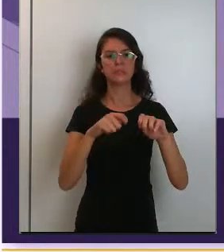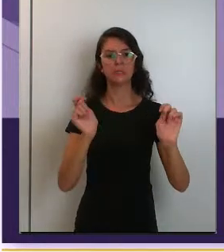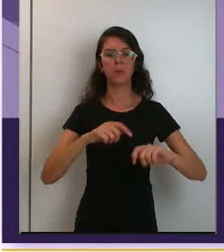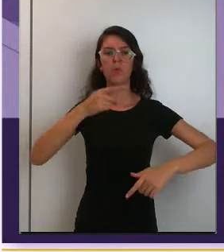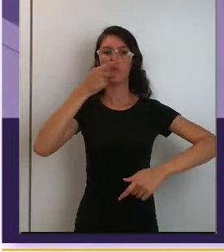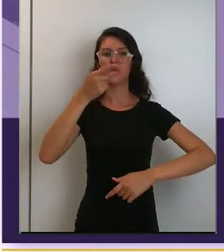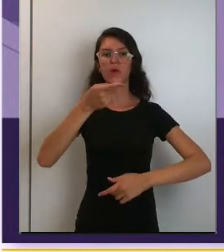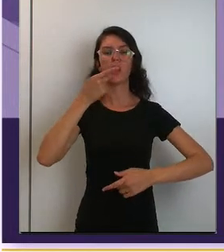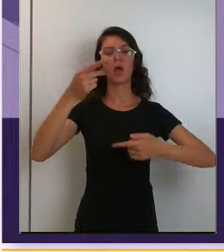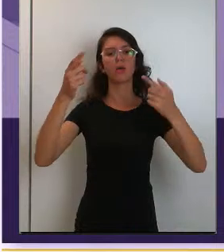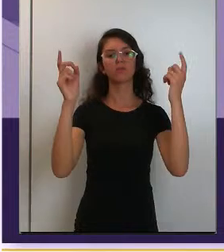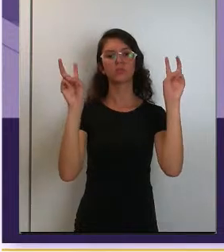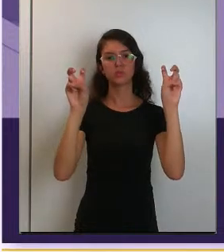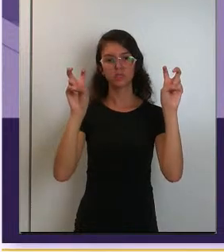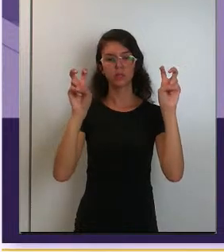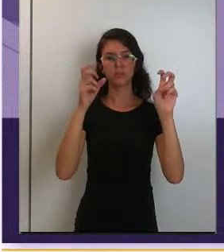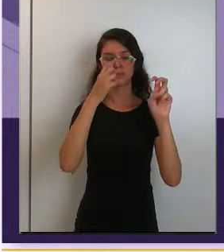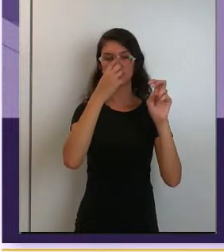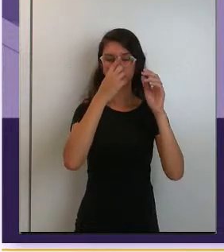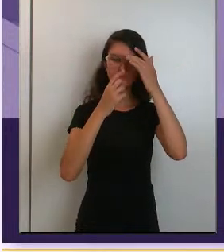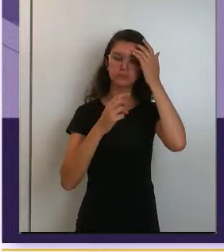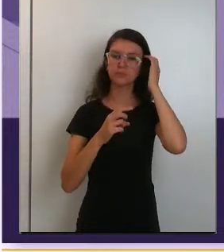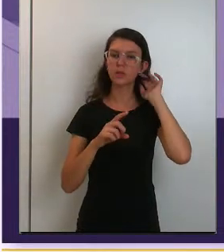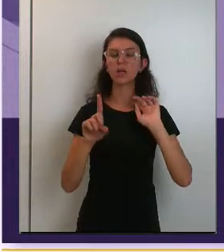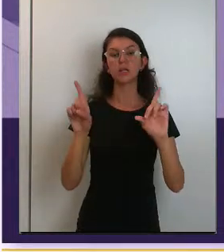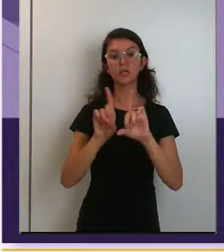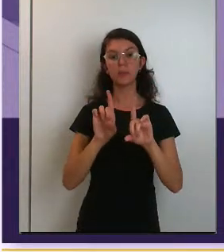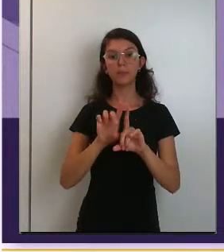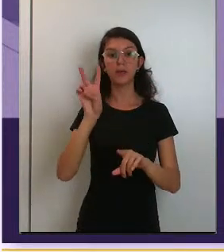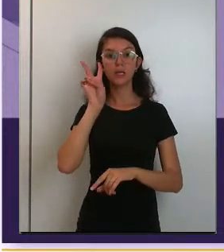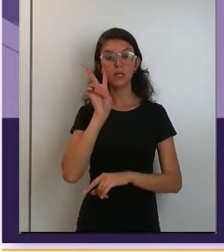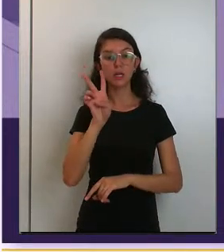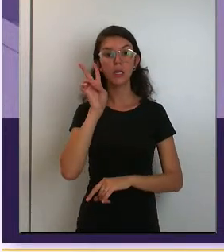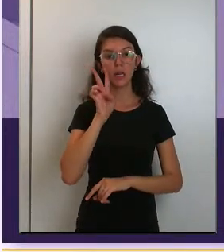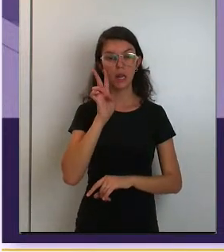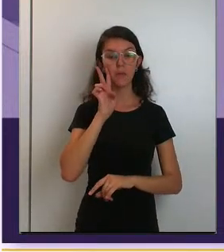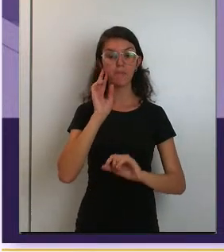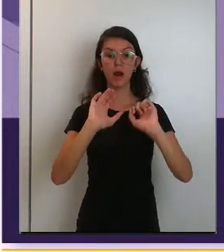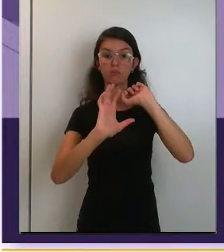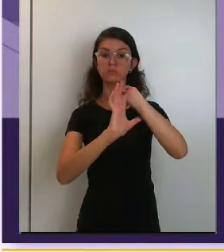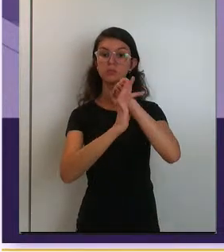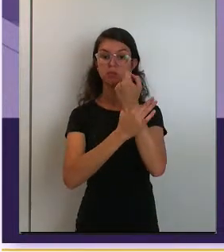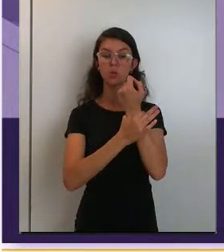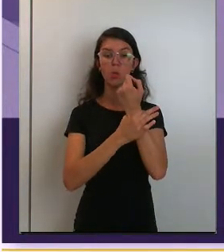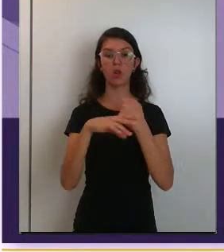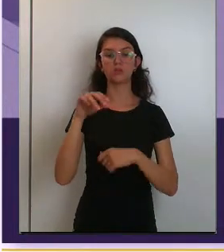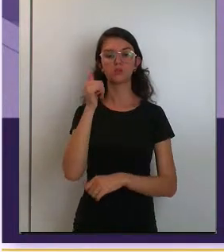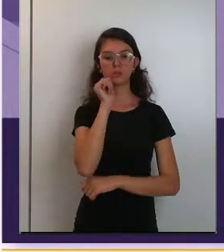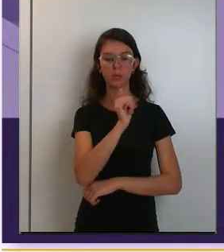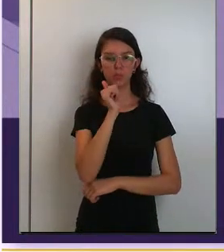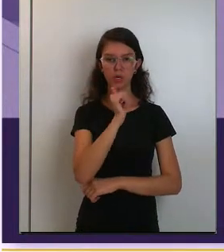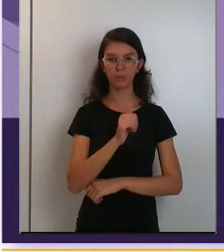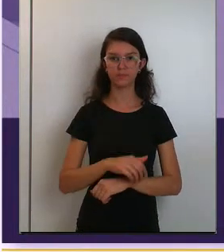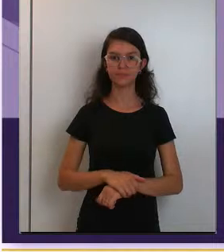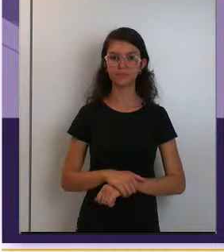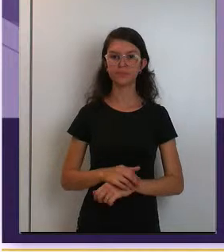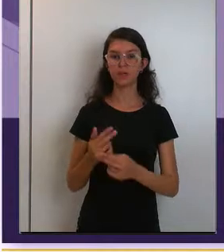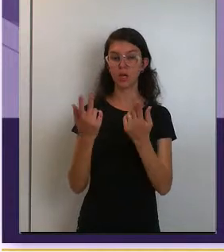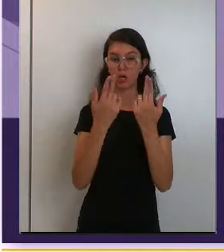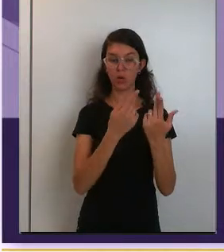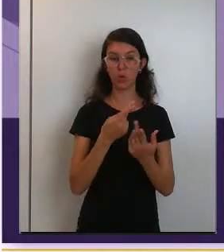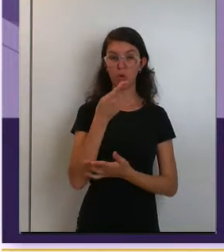desse tema, tá? E ressaltar esse espírito protetivo. Como disse a